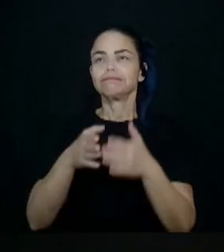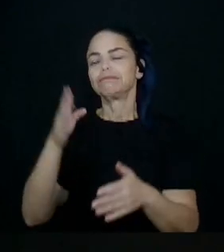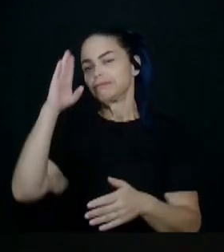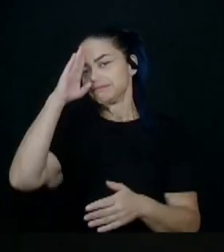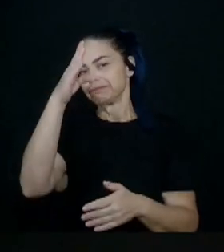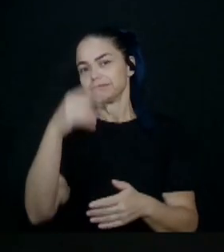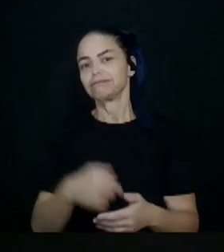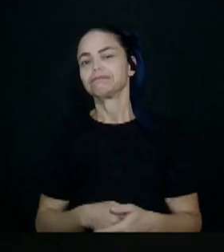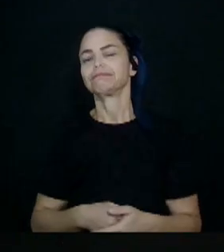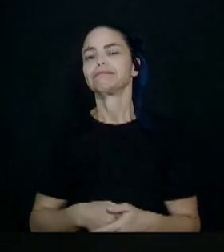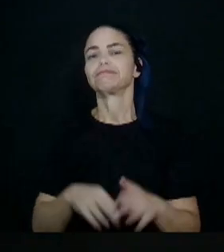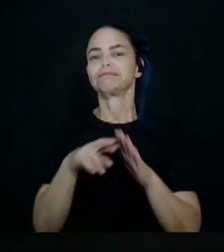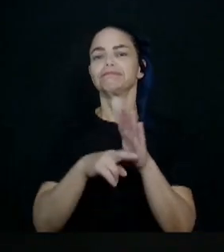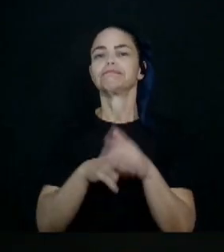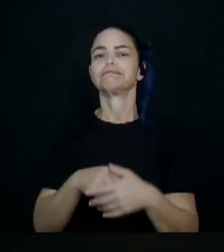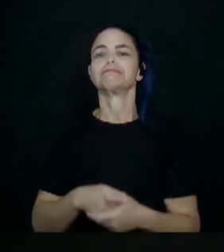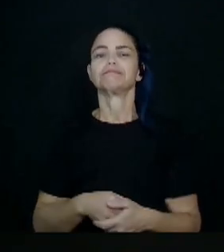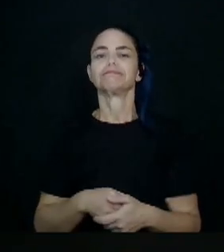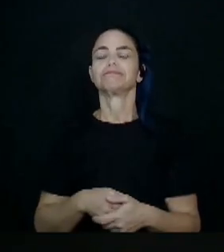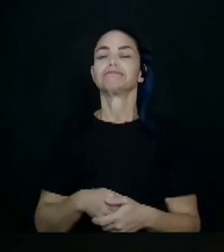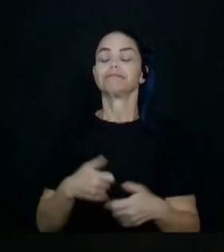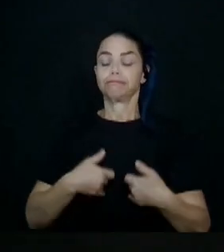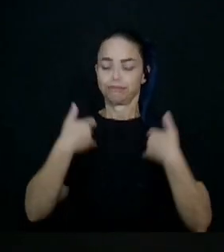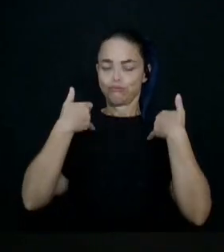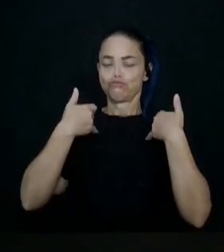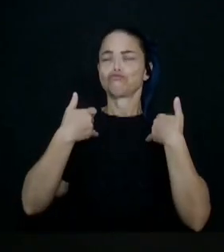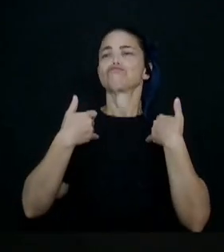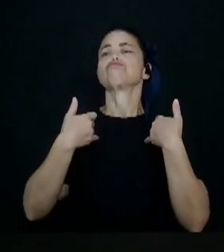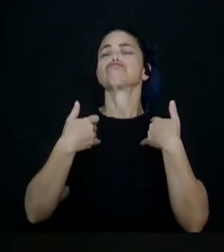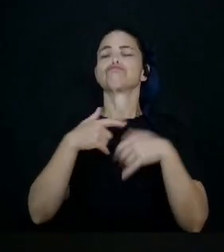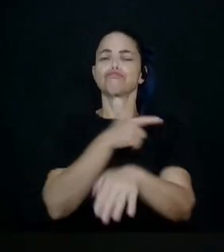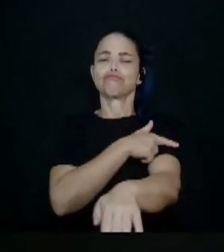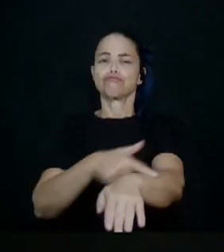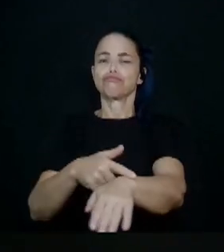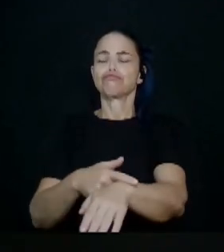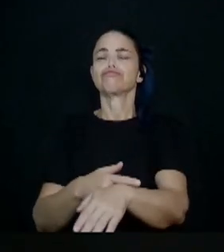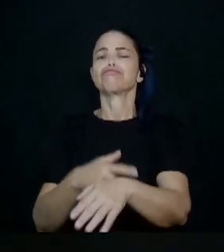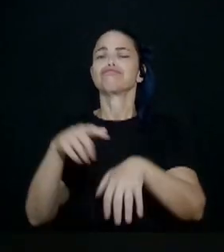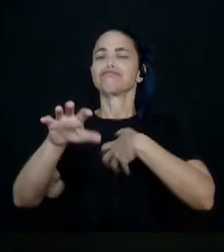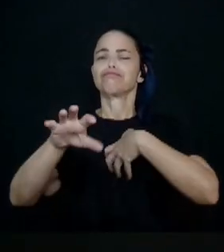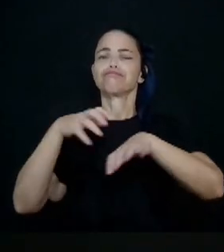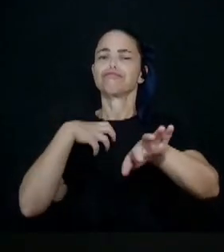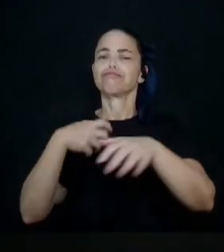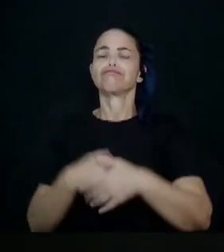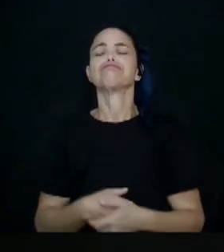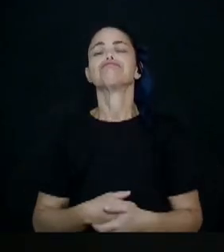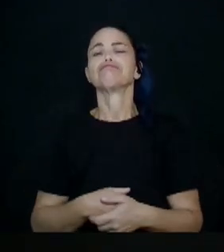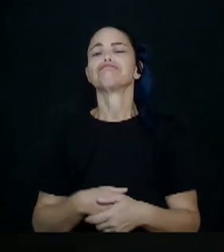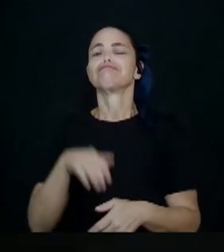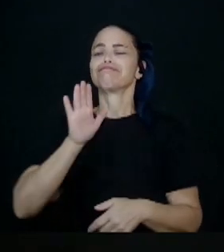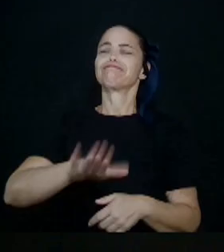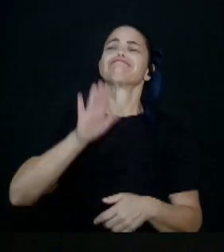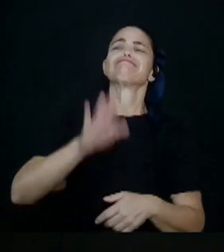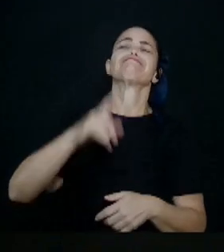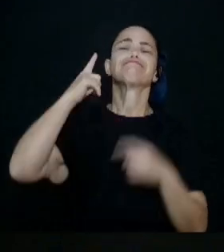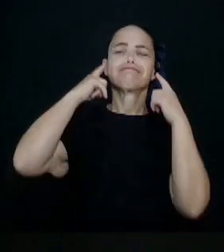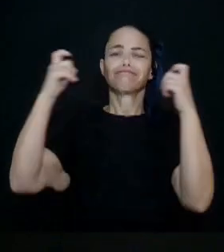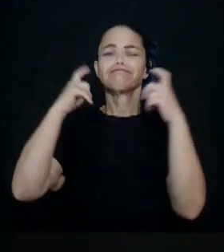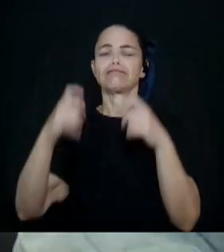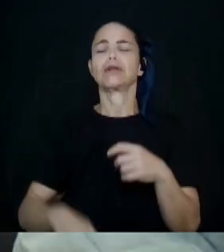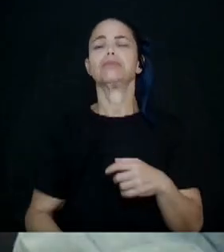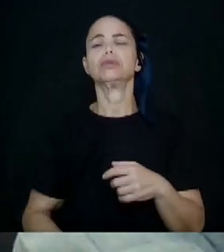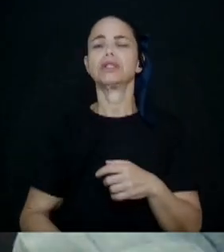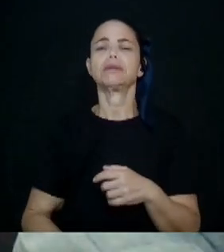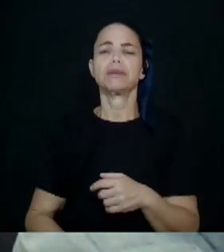do programa de hoje foi o ego, né? O ego, a educação, a empatia e essa buzina, Anne. Qual que é a sua avaliação da buzina,